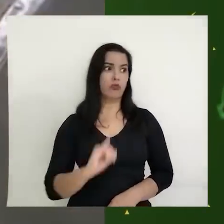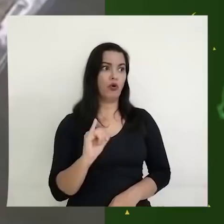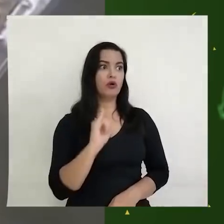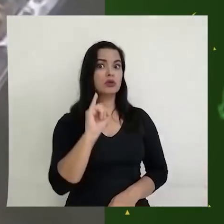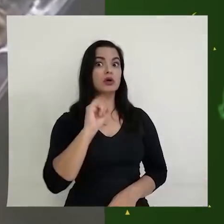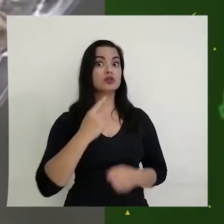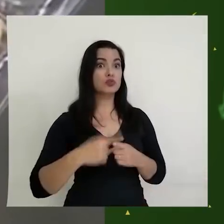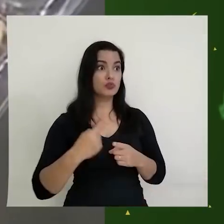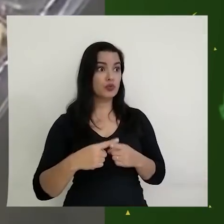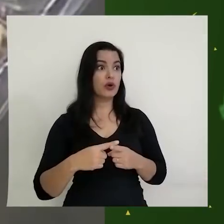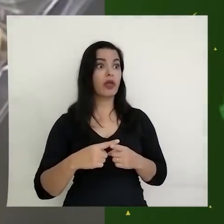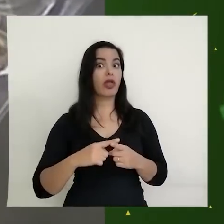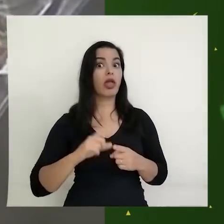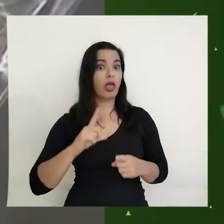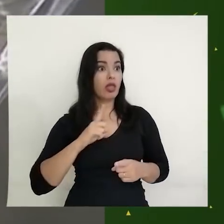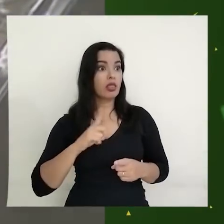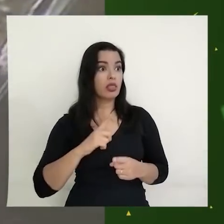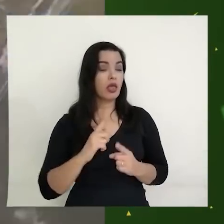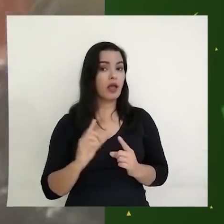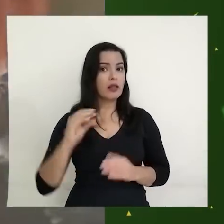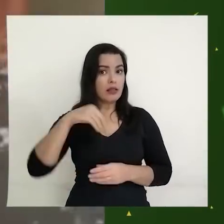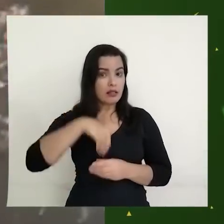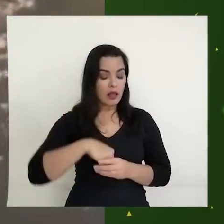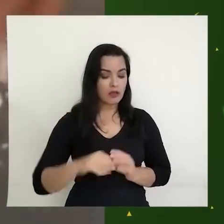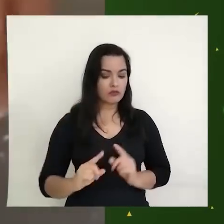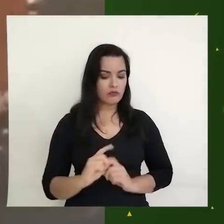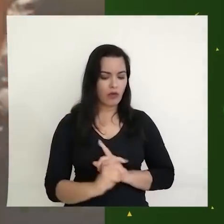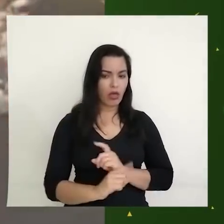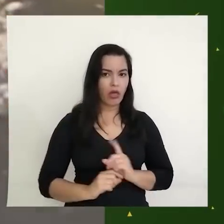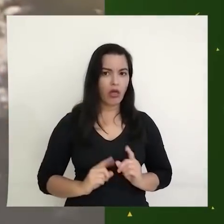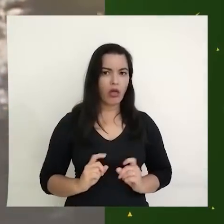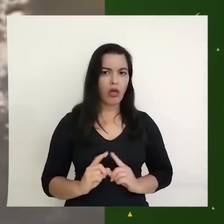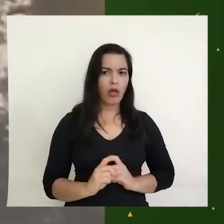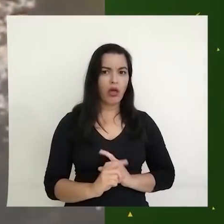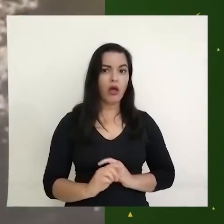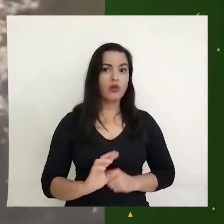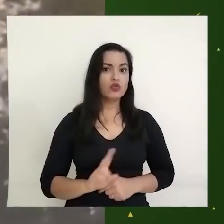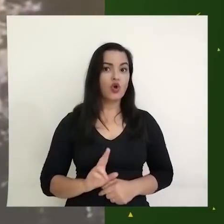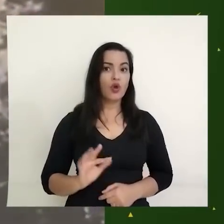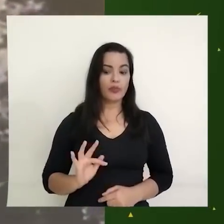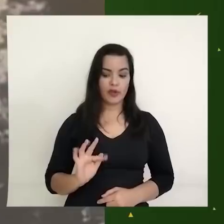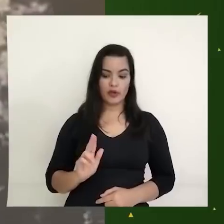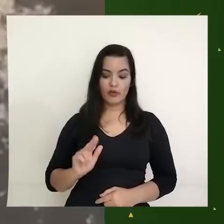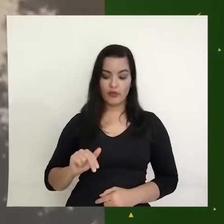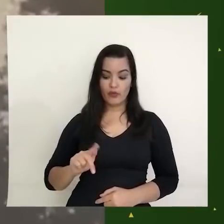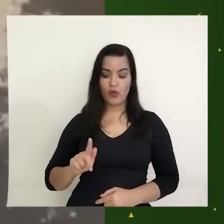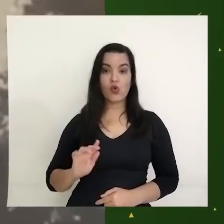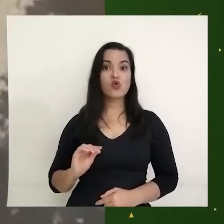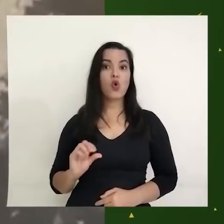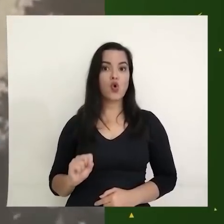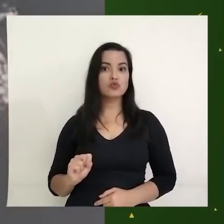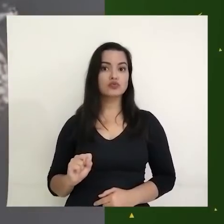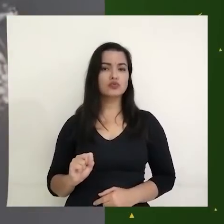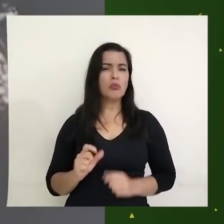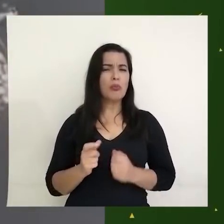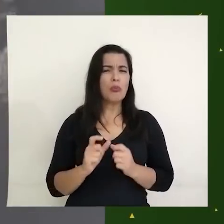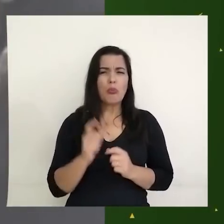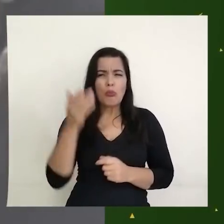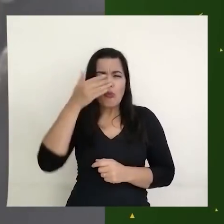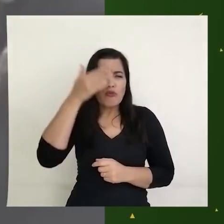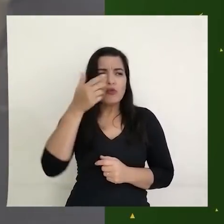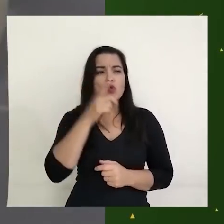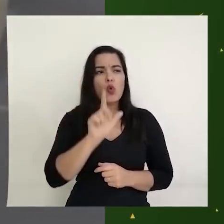Ele é um ingrediente feito de fungos, que são organismos vivos bem pequenininhos. É